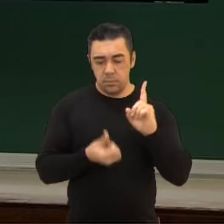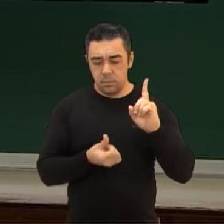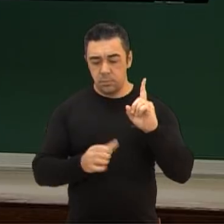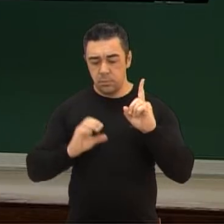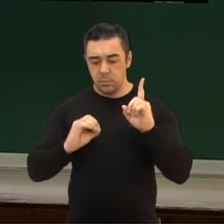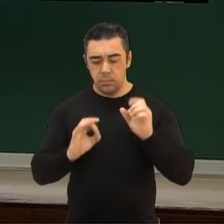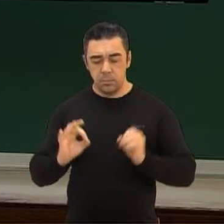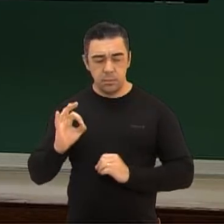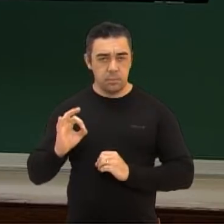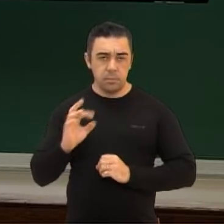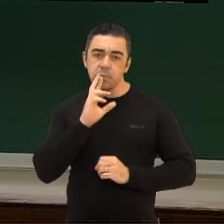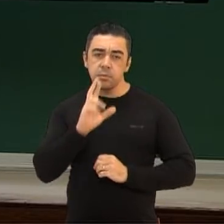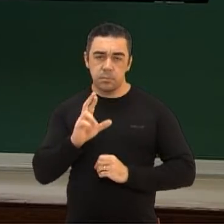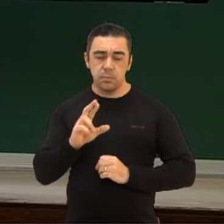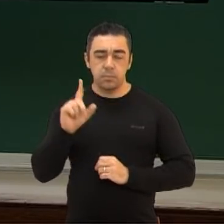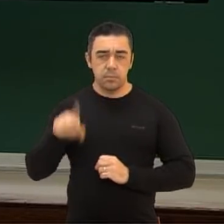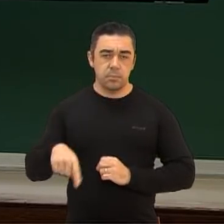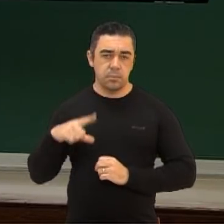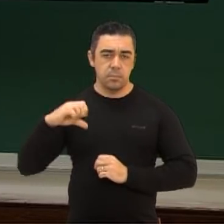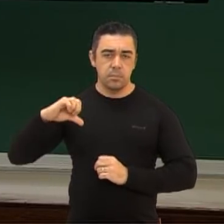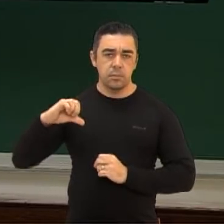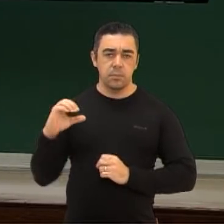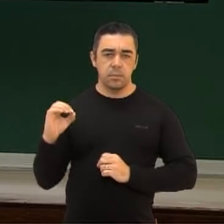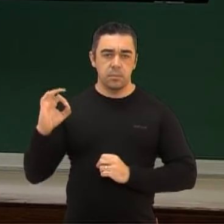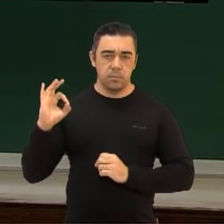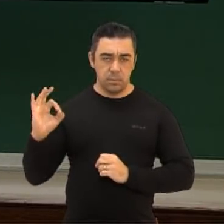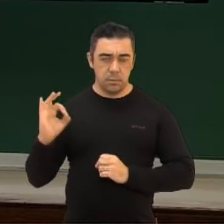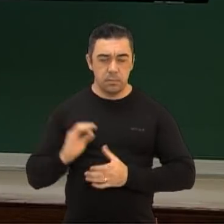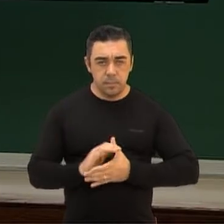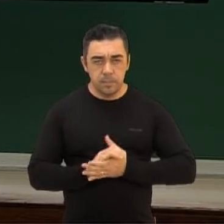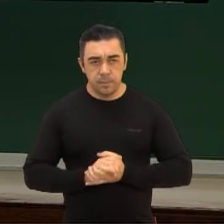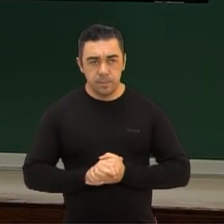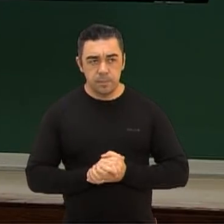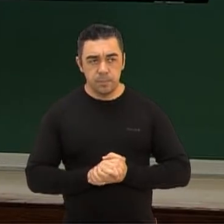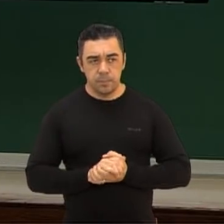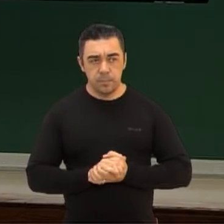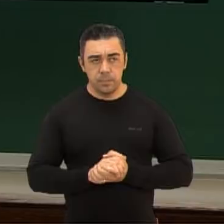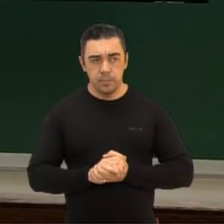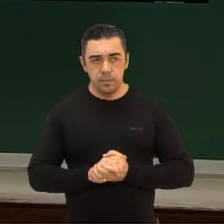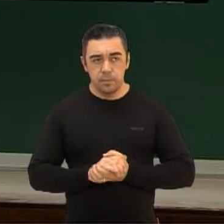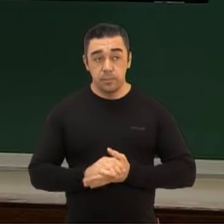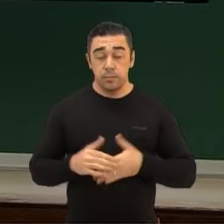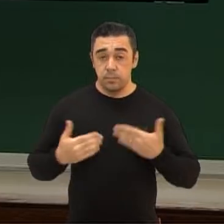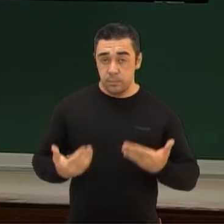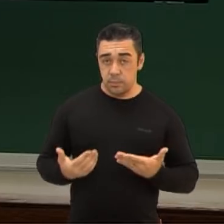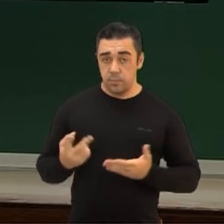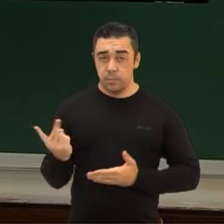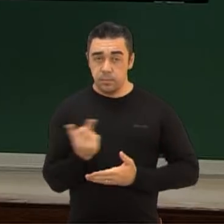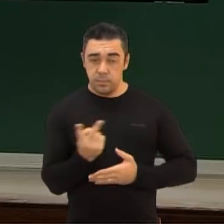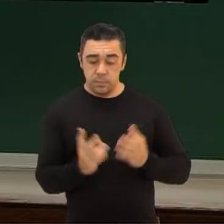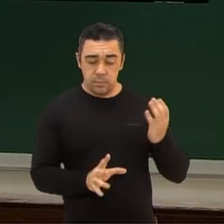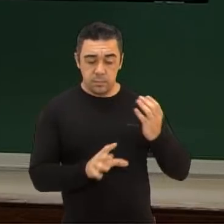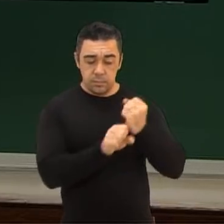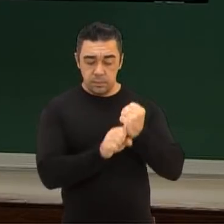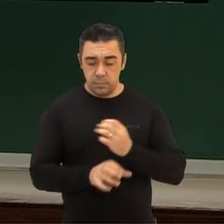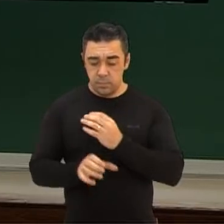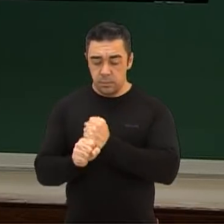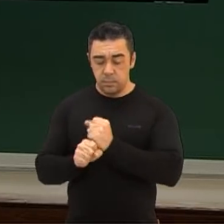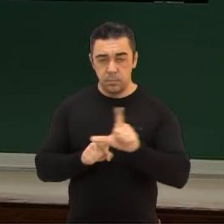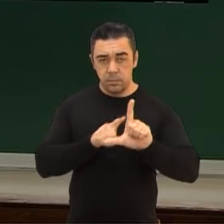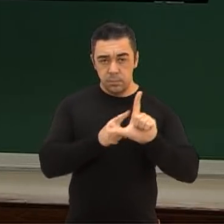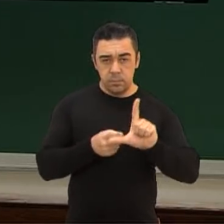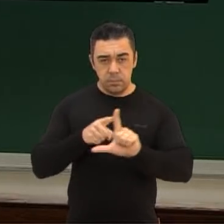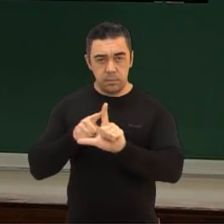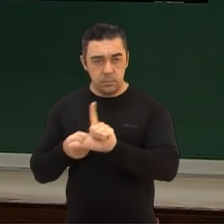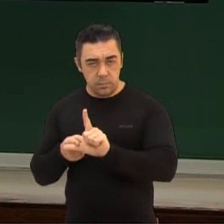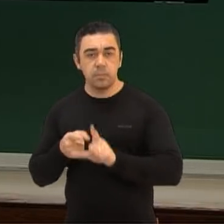graus, resultou no ângulo reto de 90 graus. Então, quando a soma das medidas de dois ângulos é